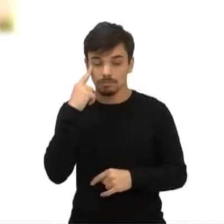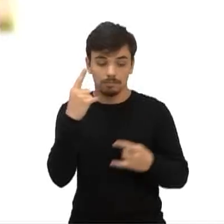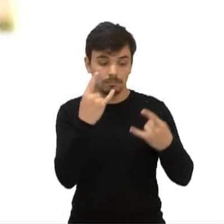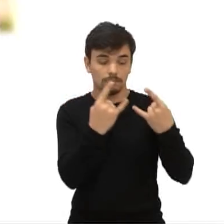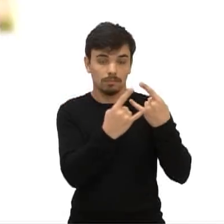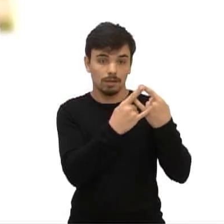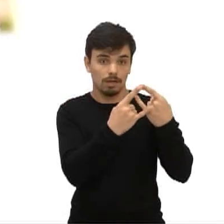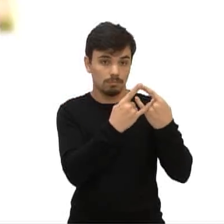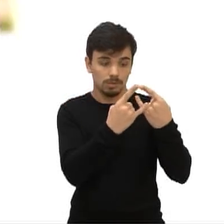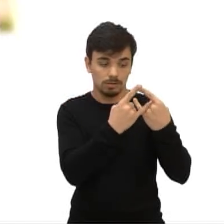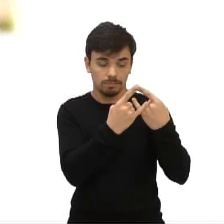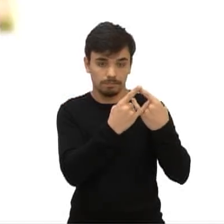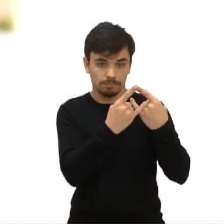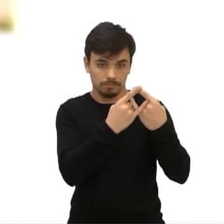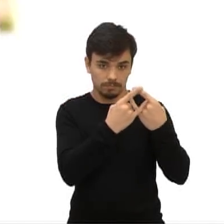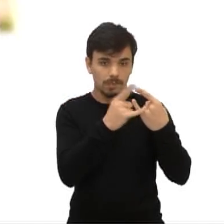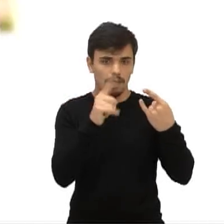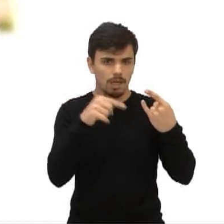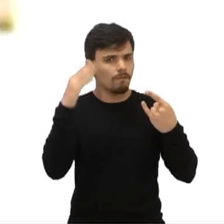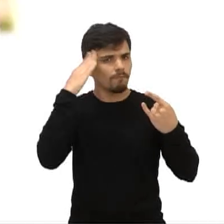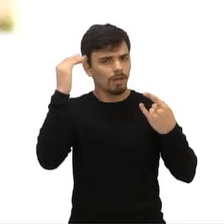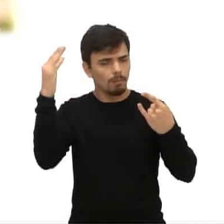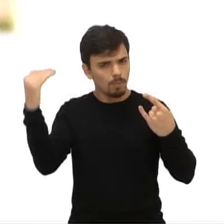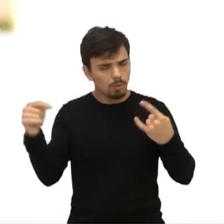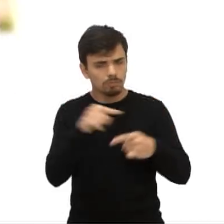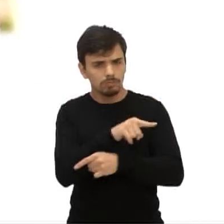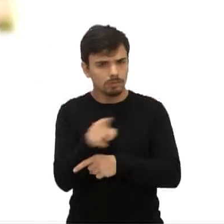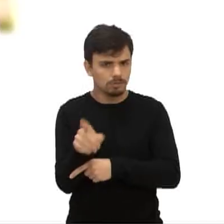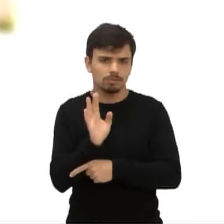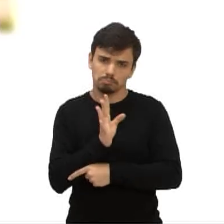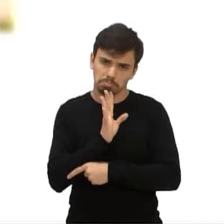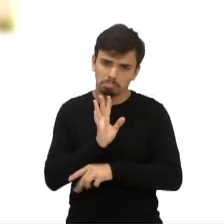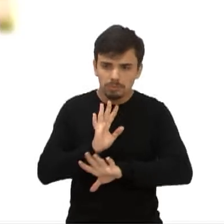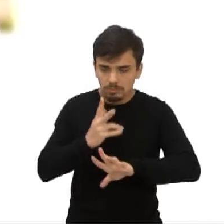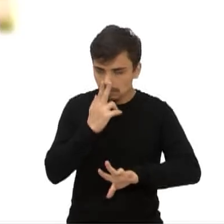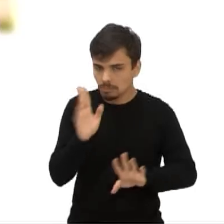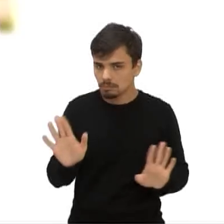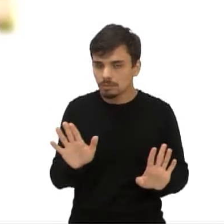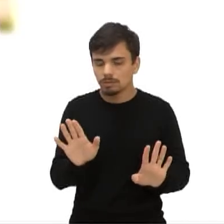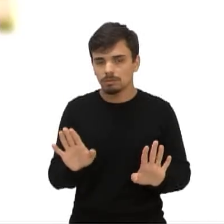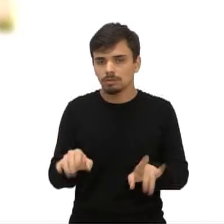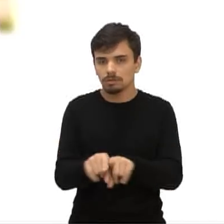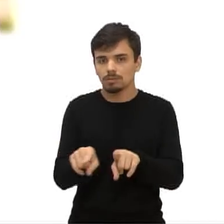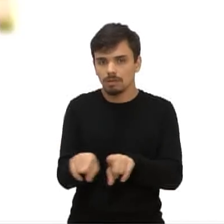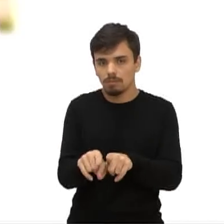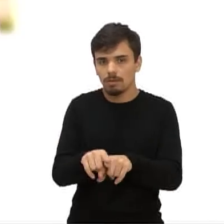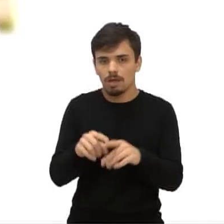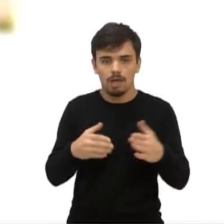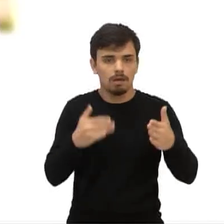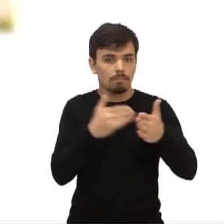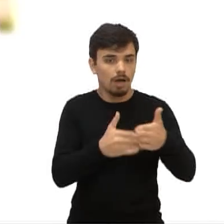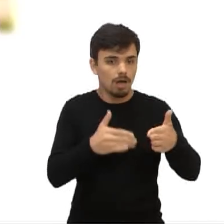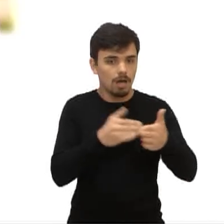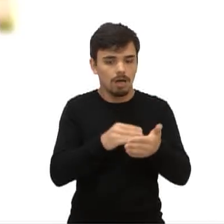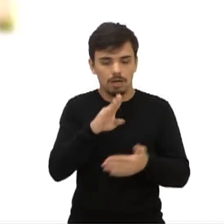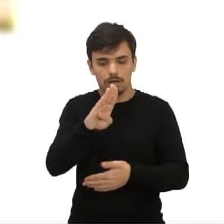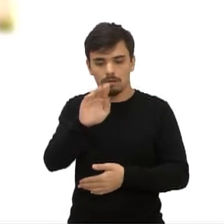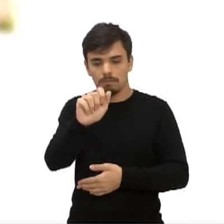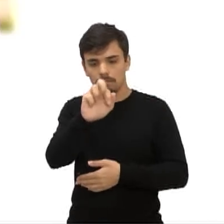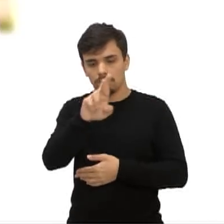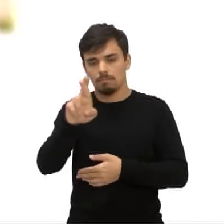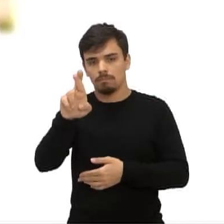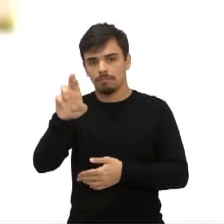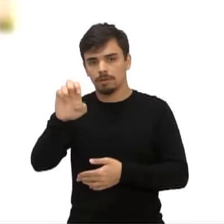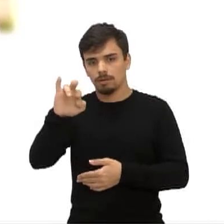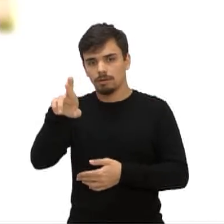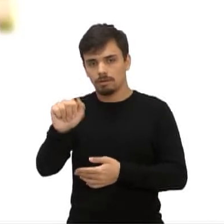camisinha. A camisinha, né, é um método bem famoso, bem conhecido, ela é um método de barreira, tá? Ela